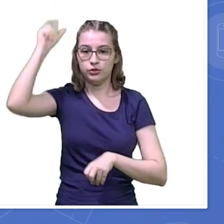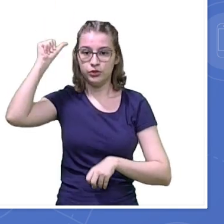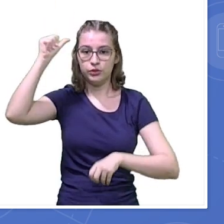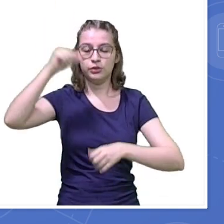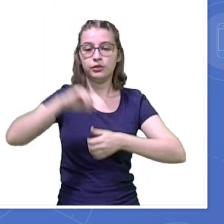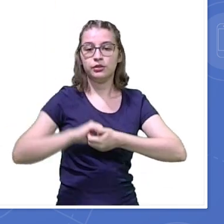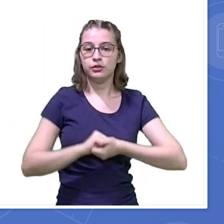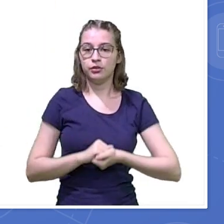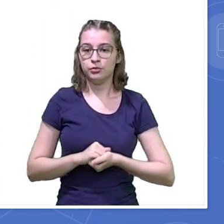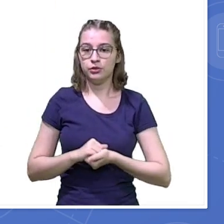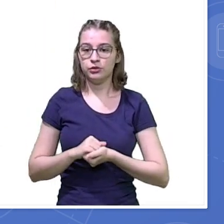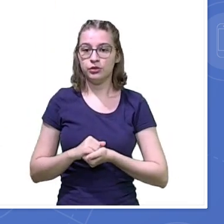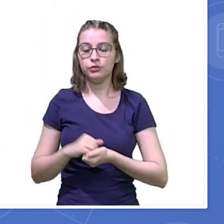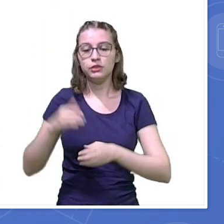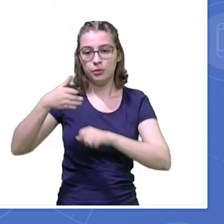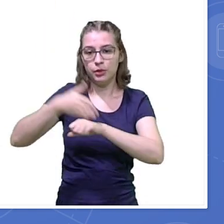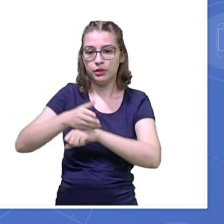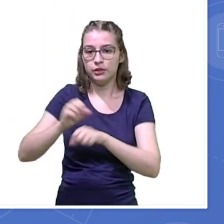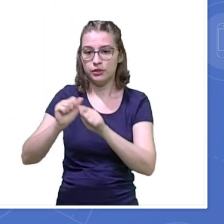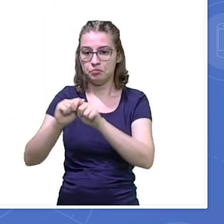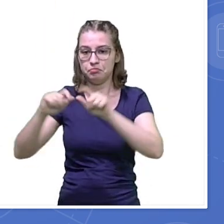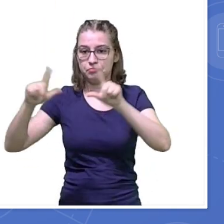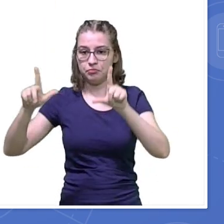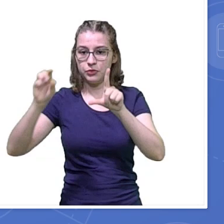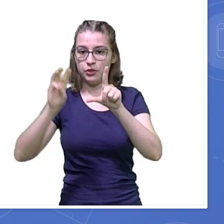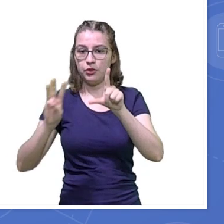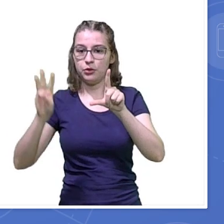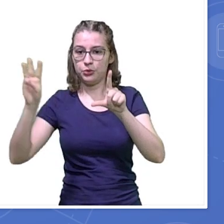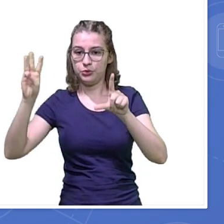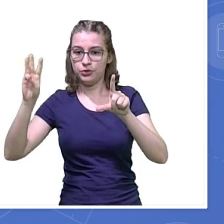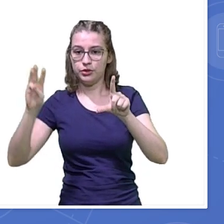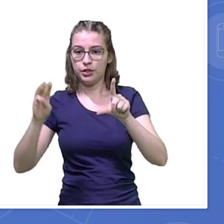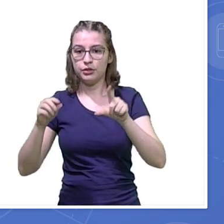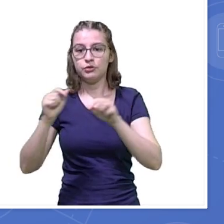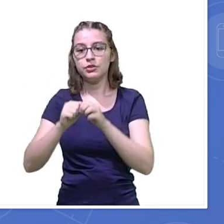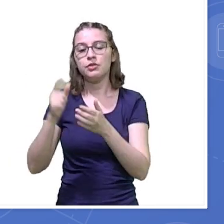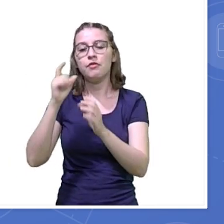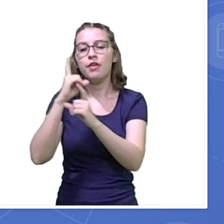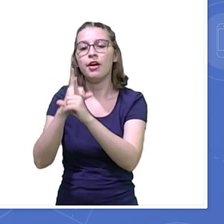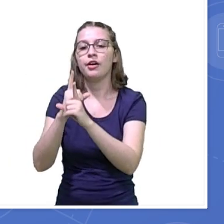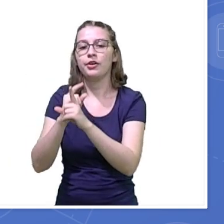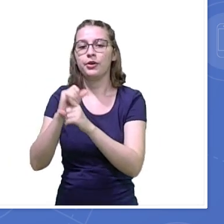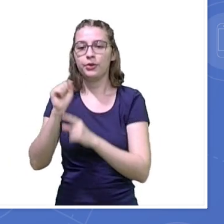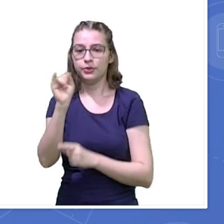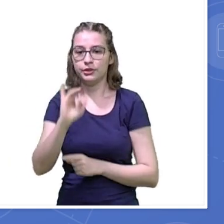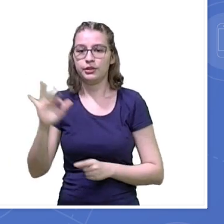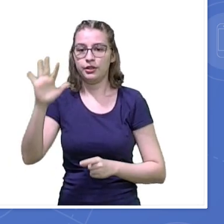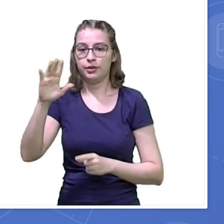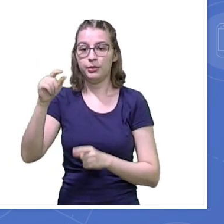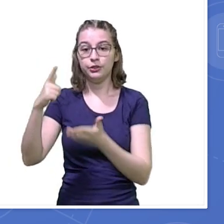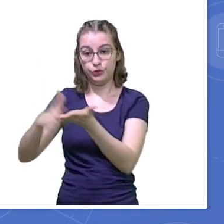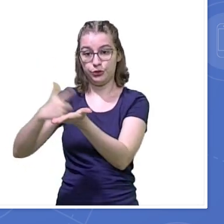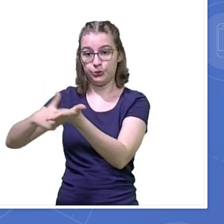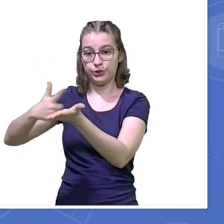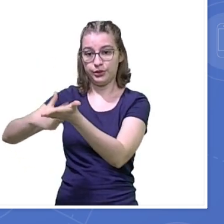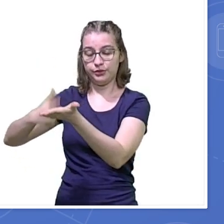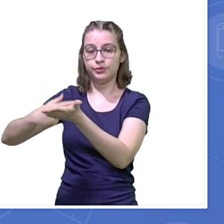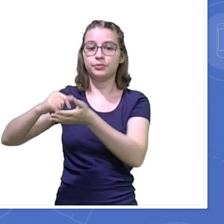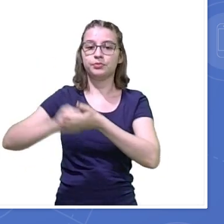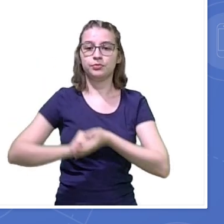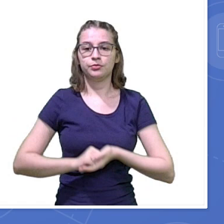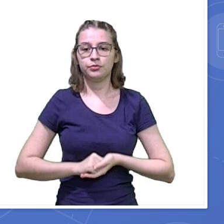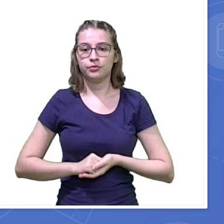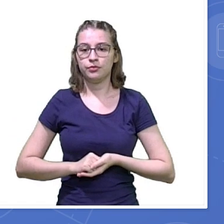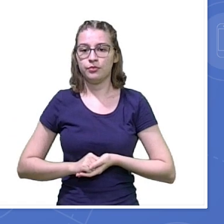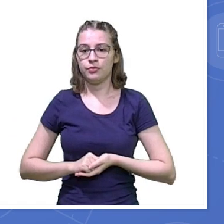na plataforma do Saber Mais. Ele traz várias informações, né? Quando a gente clica aqui no acessar recurso, esse